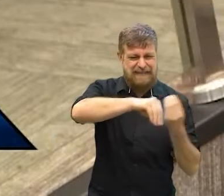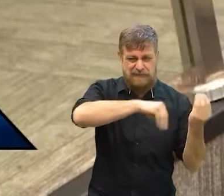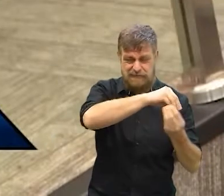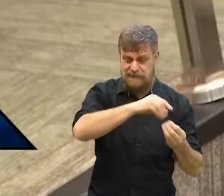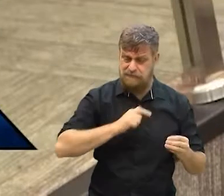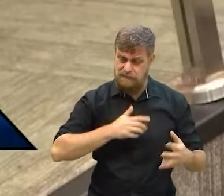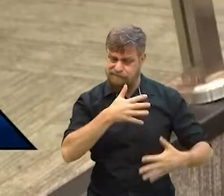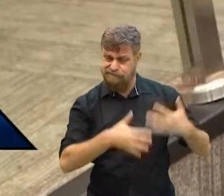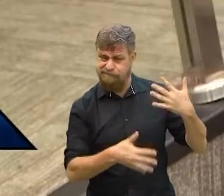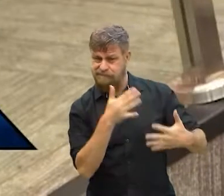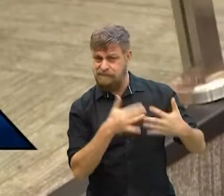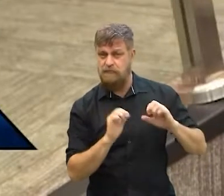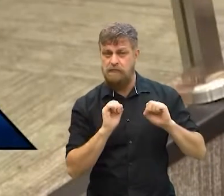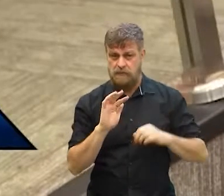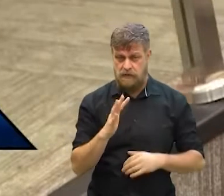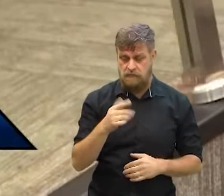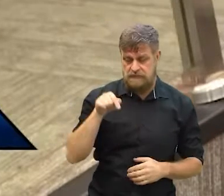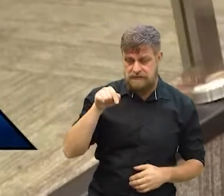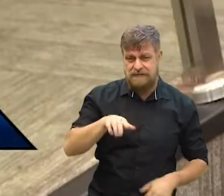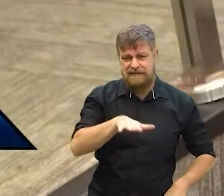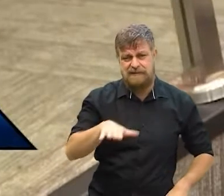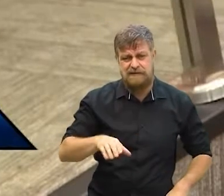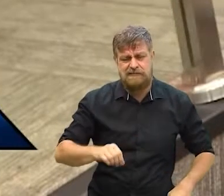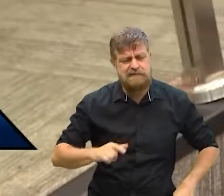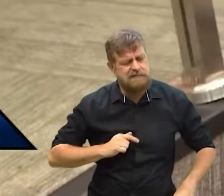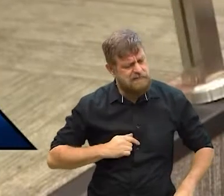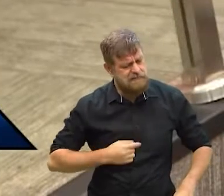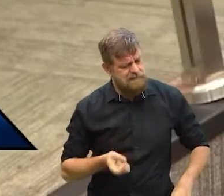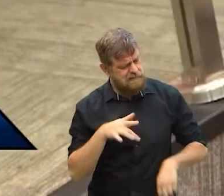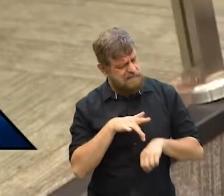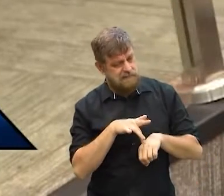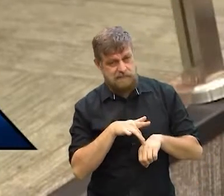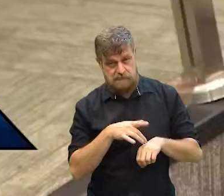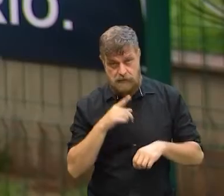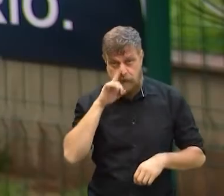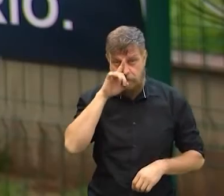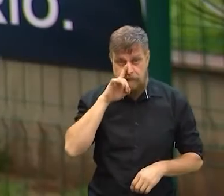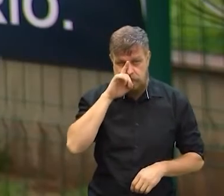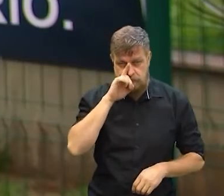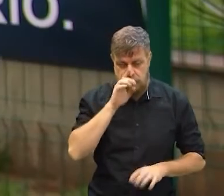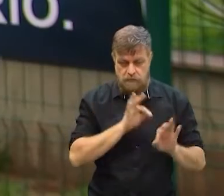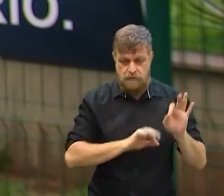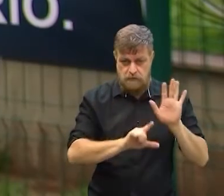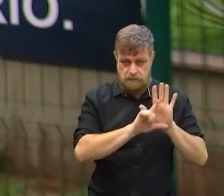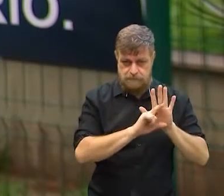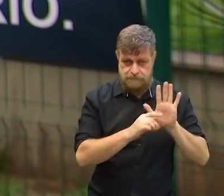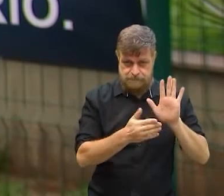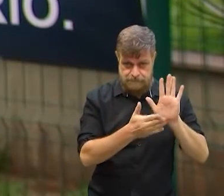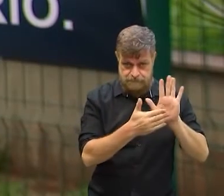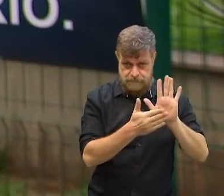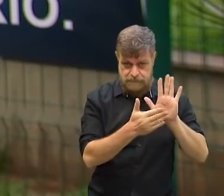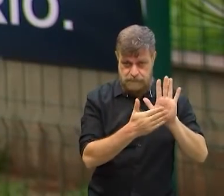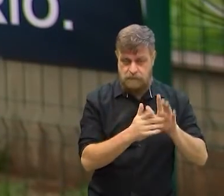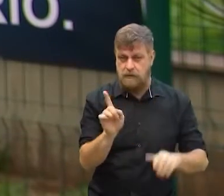gerar uma confusão, né, tremenda na cabeça daquela criança e até muito perigoso. A lei proposta pelo vereador não